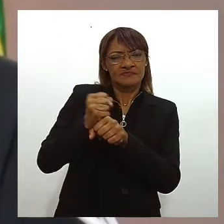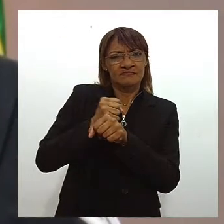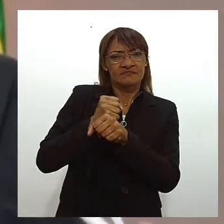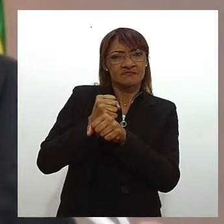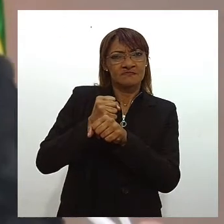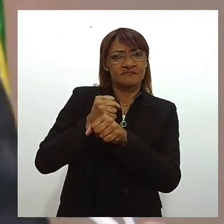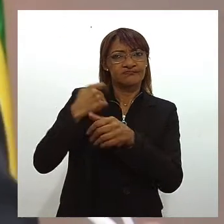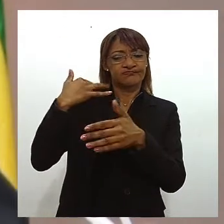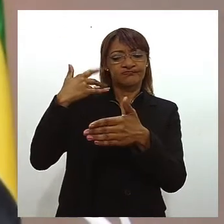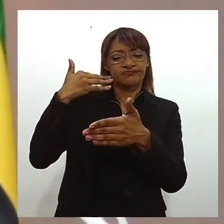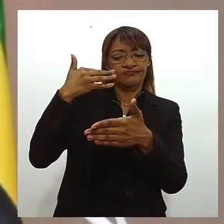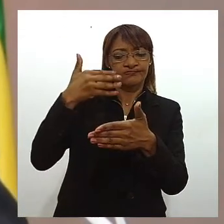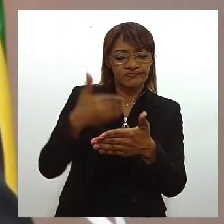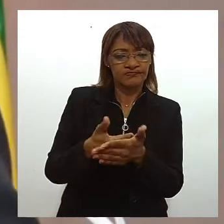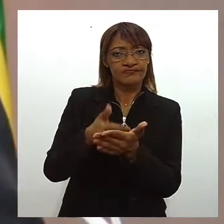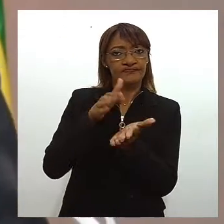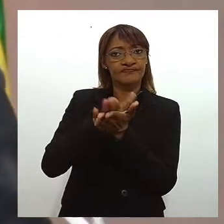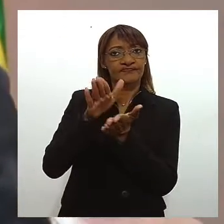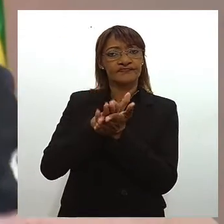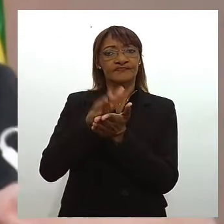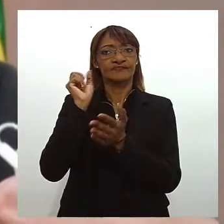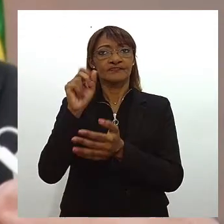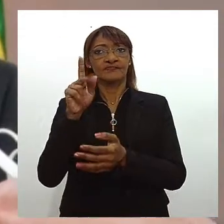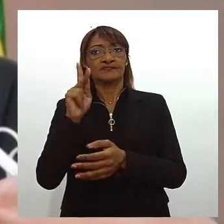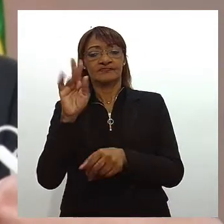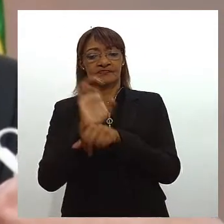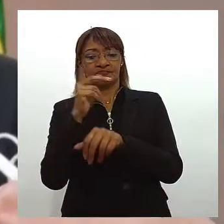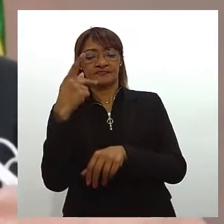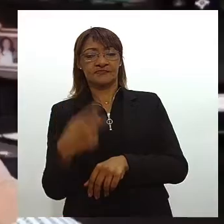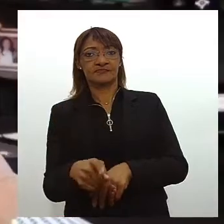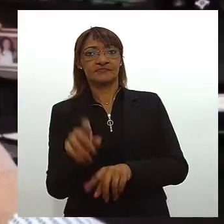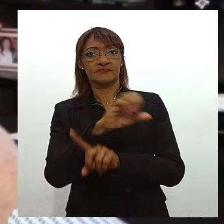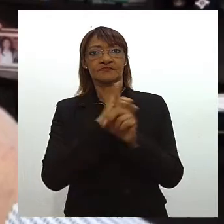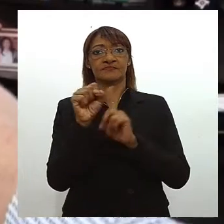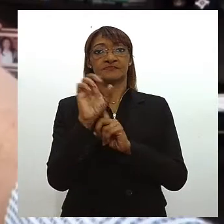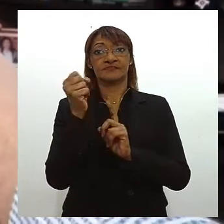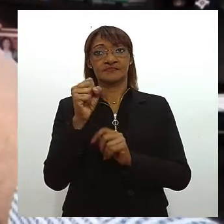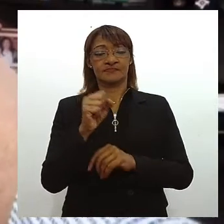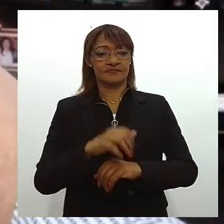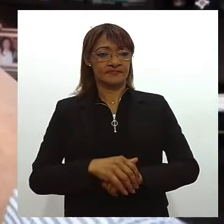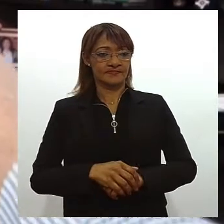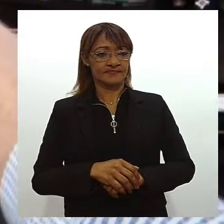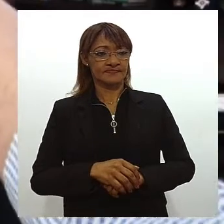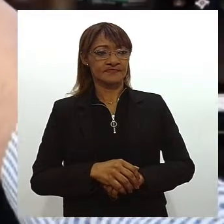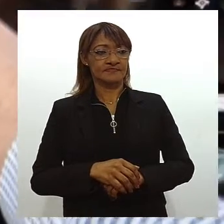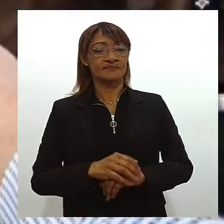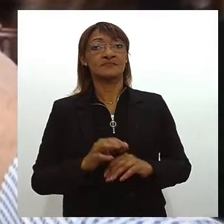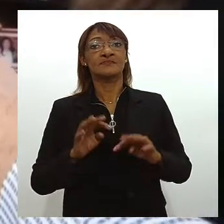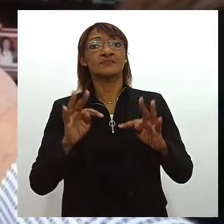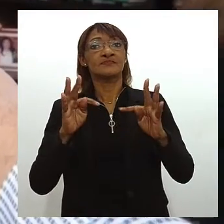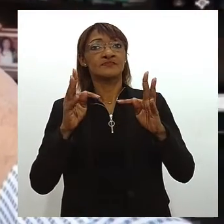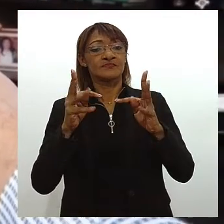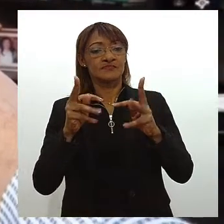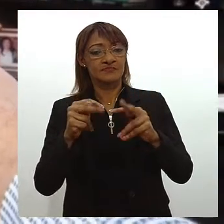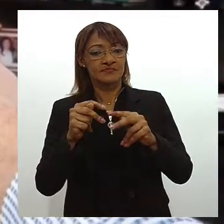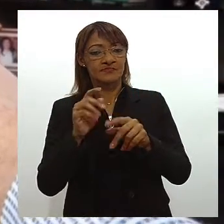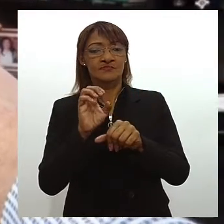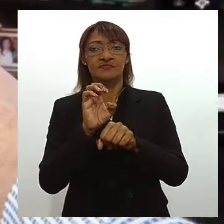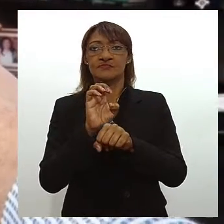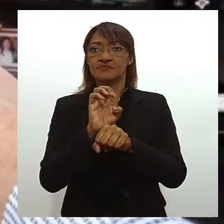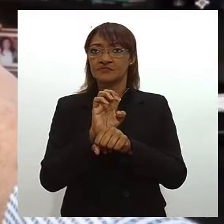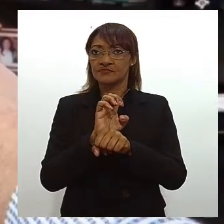longos anos, contribuíram com o serviço público estadual e com a sociedade sergipana. Todos os estados têm que se